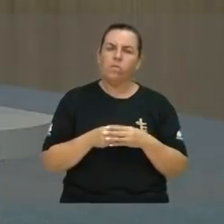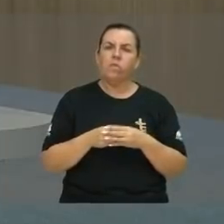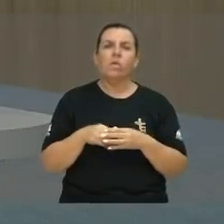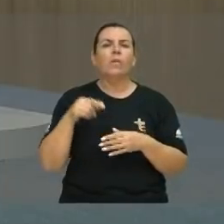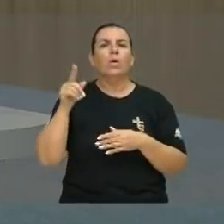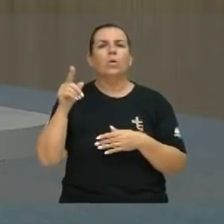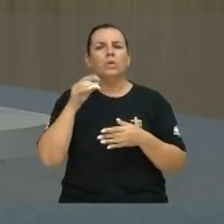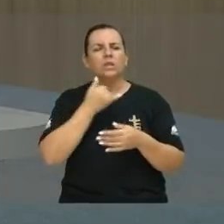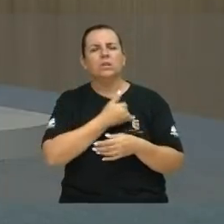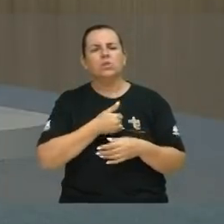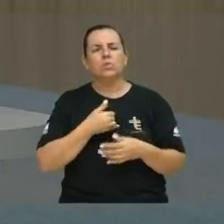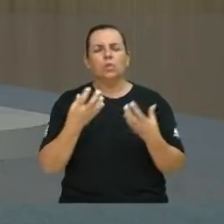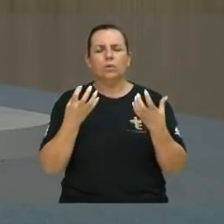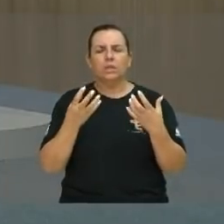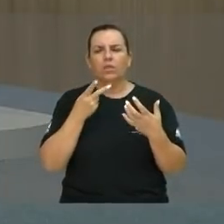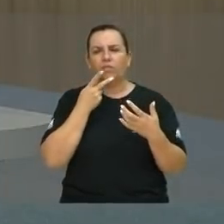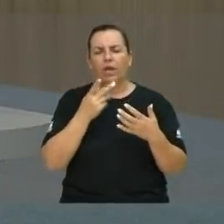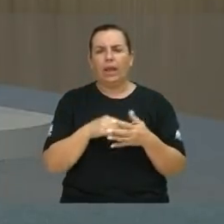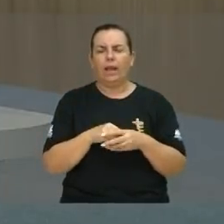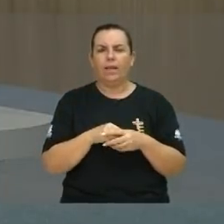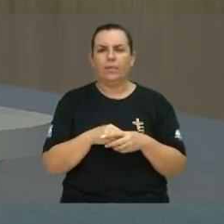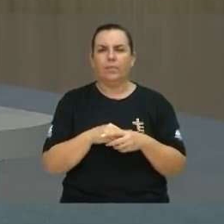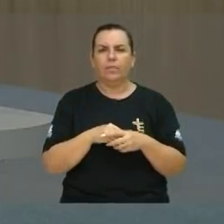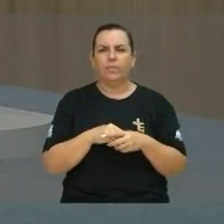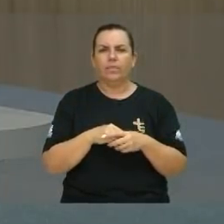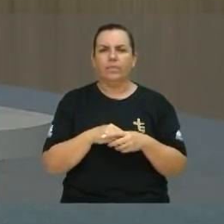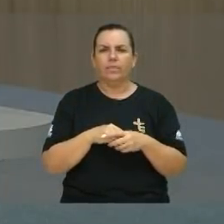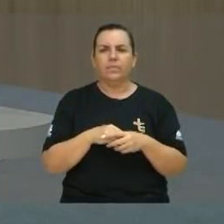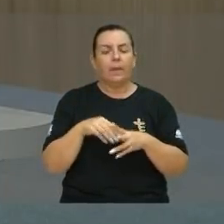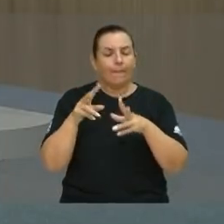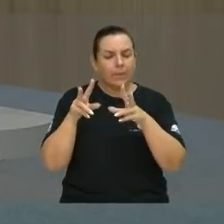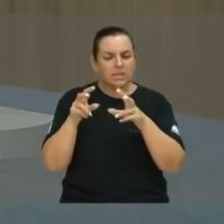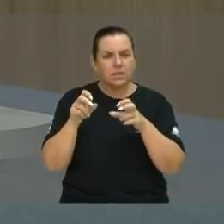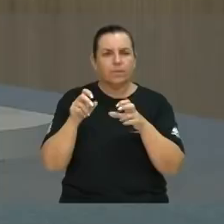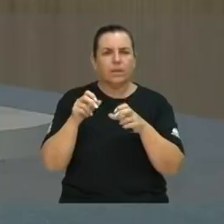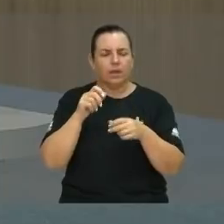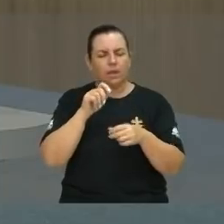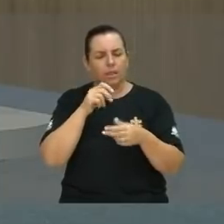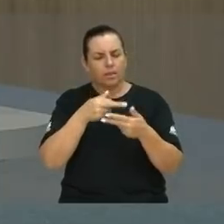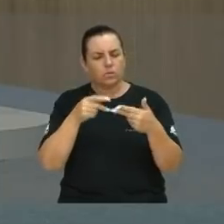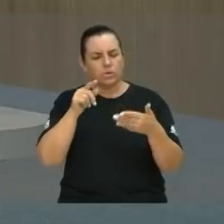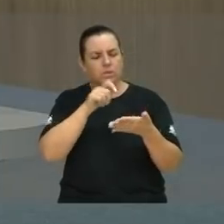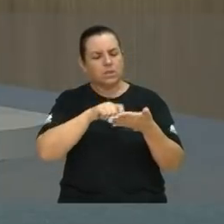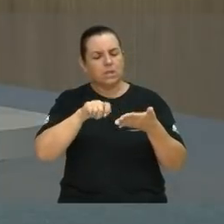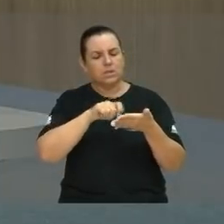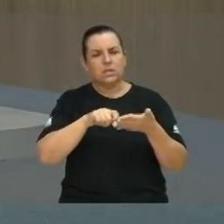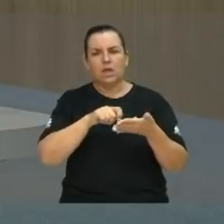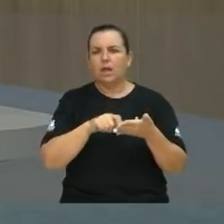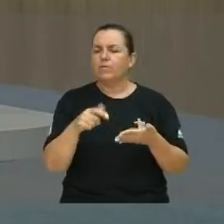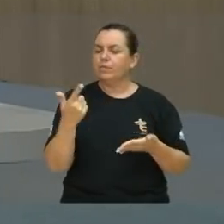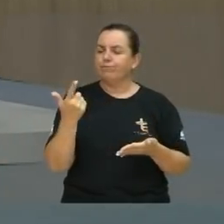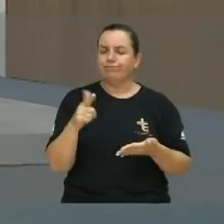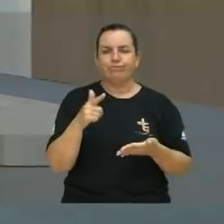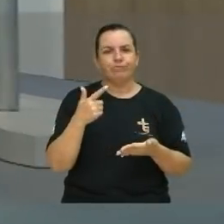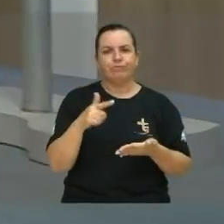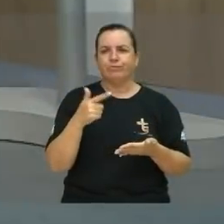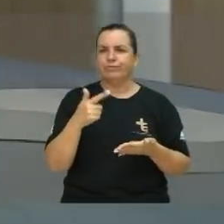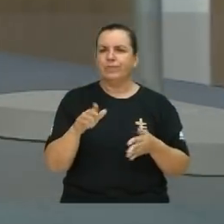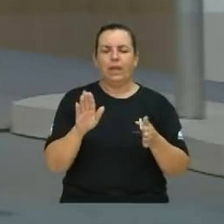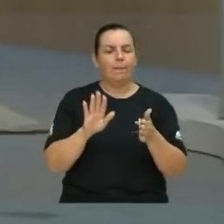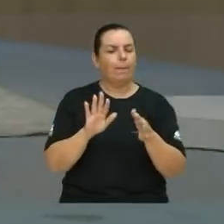gostaria o evangelista a ver ser percebido no que ele escreve que não existe nenhuma